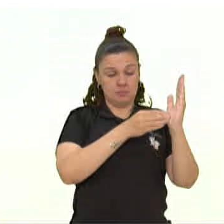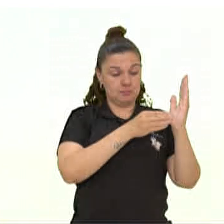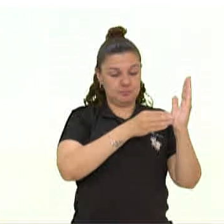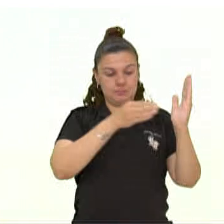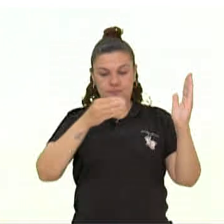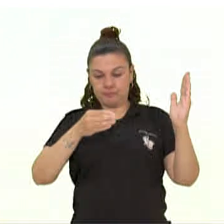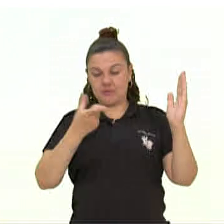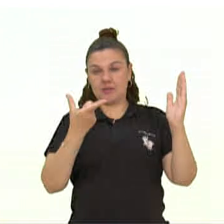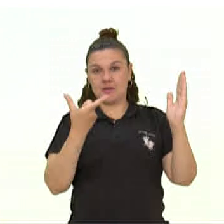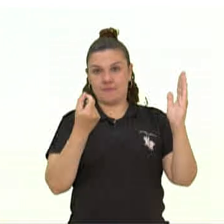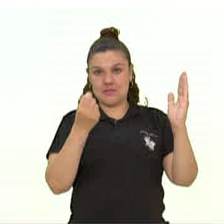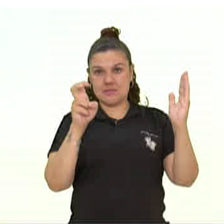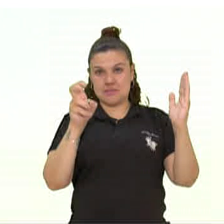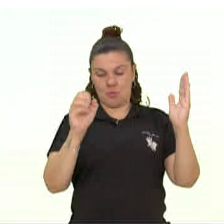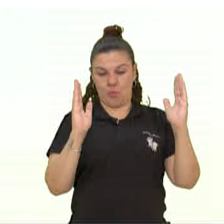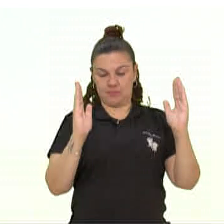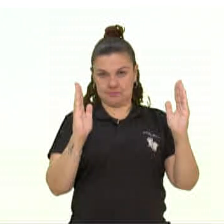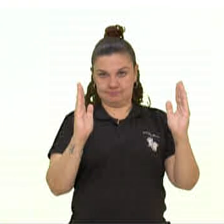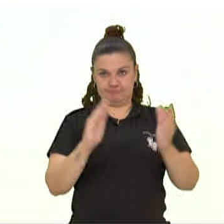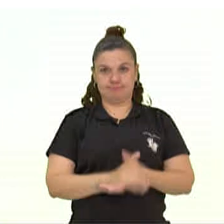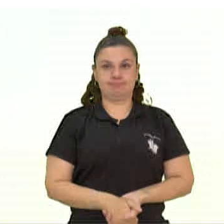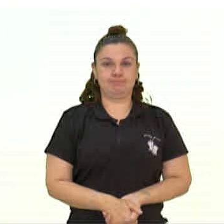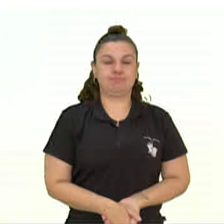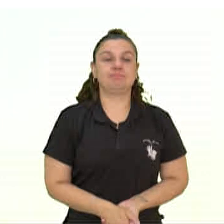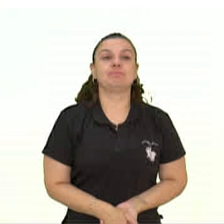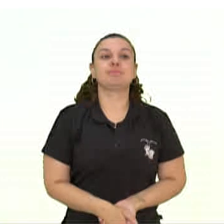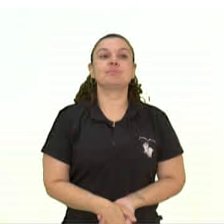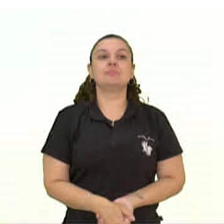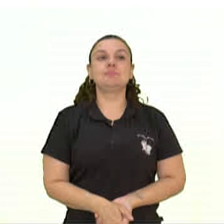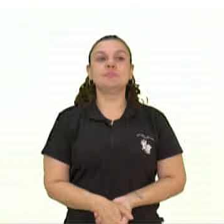até 2050.